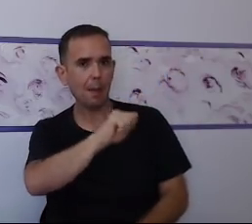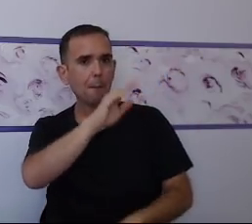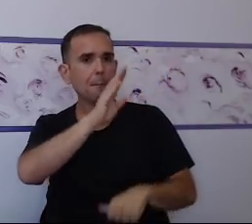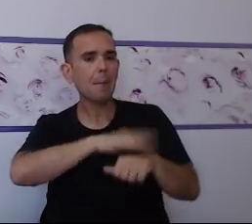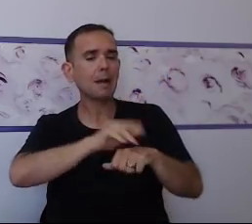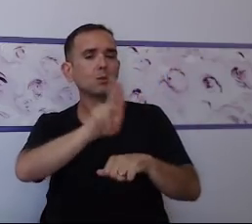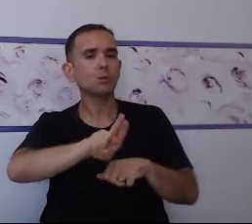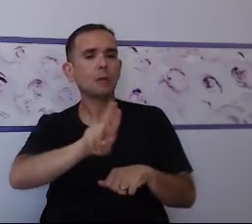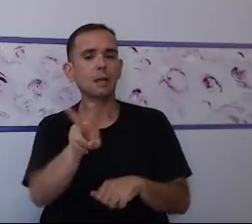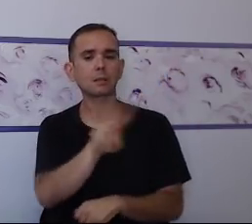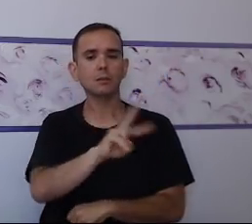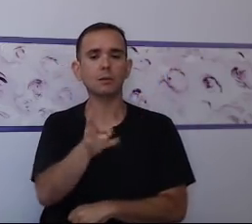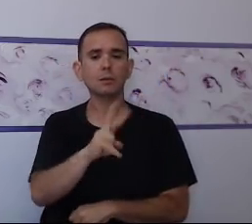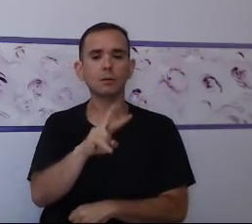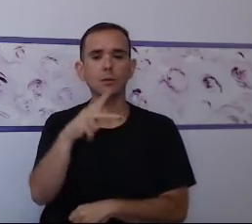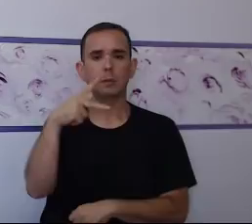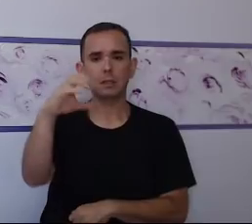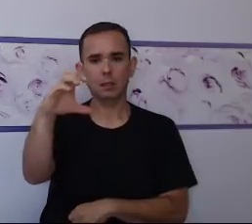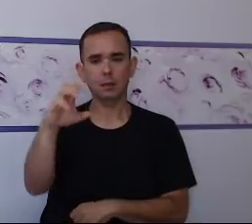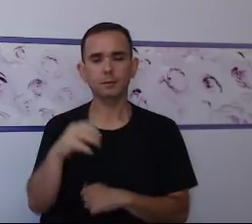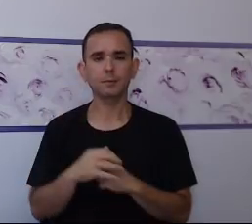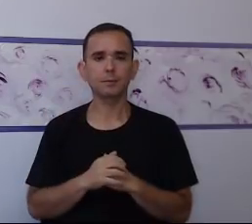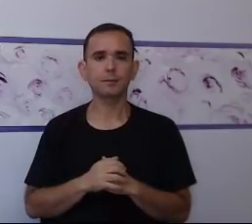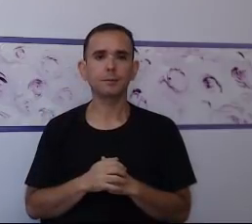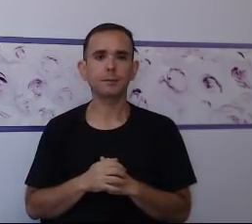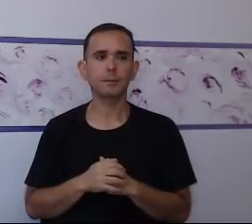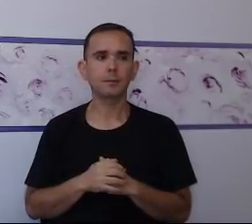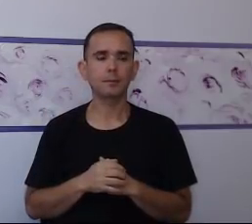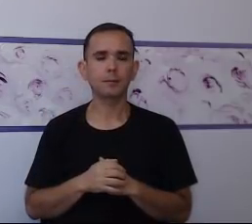usadas e utilizadas na paralisia cerebral.